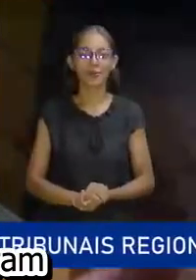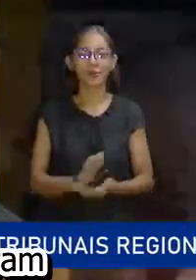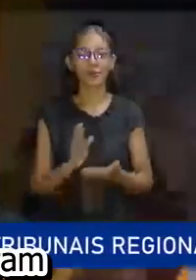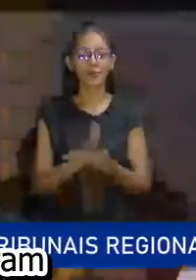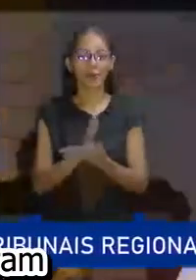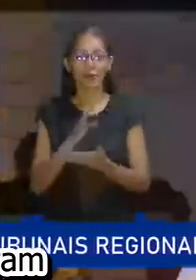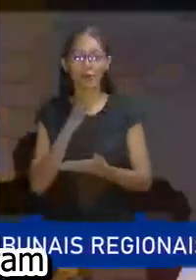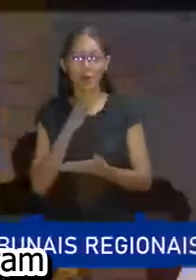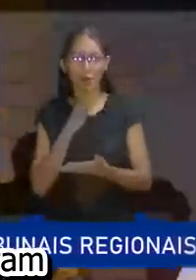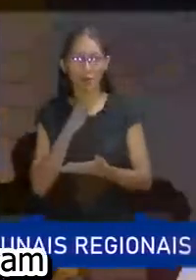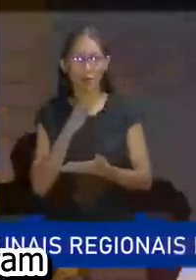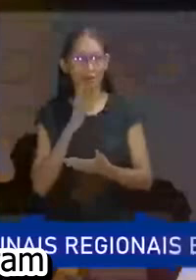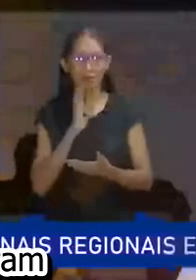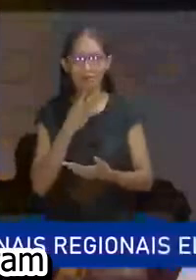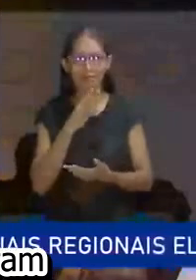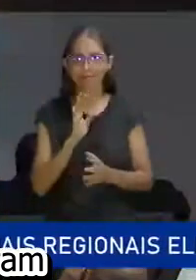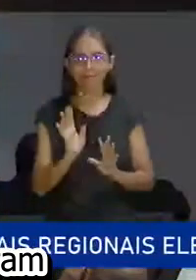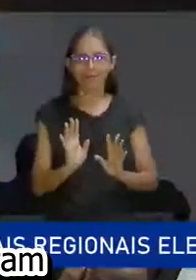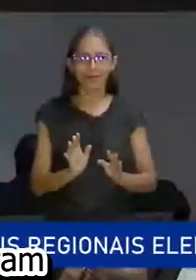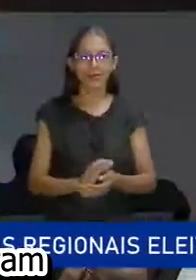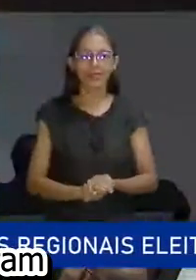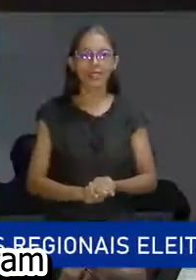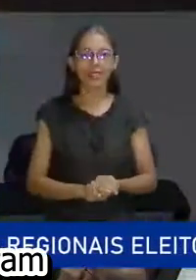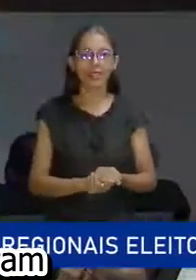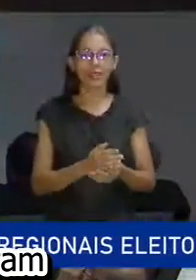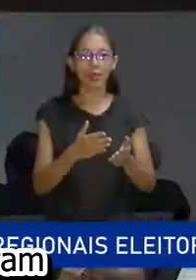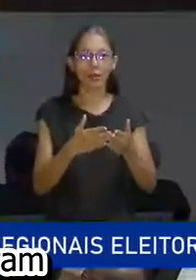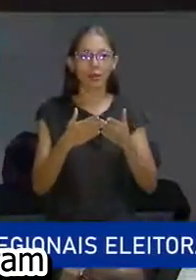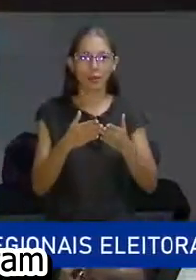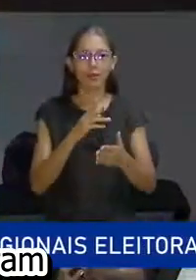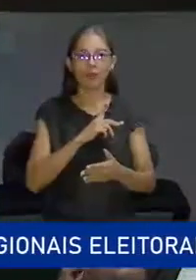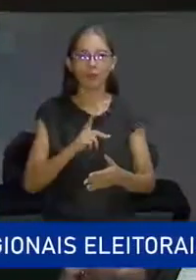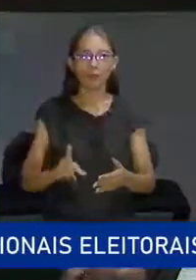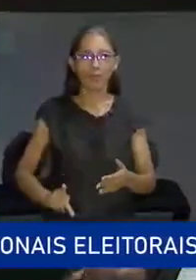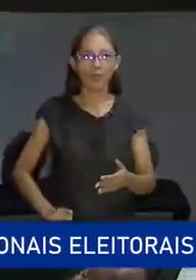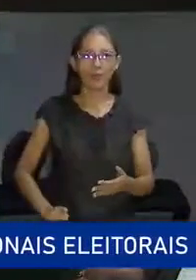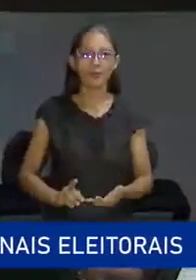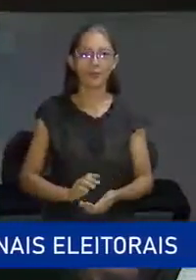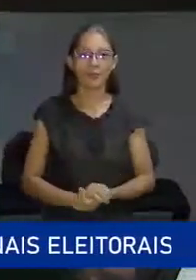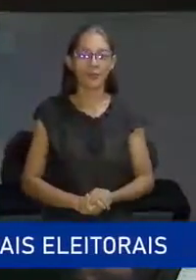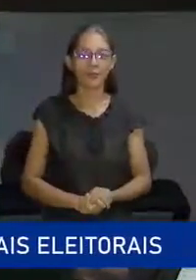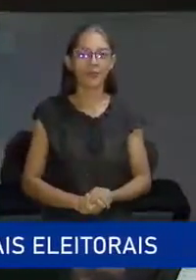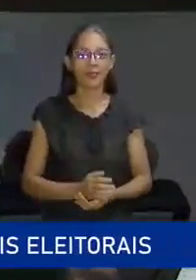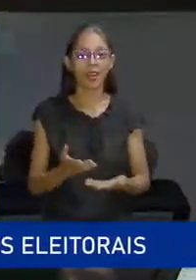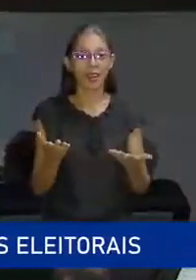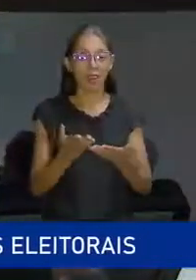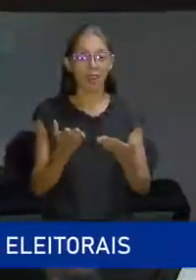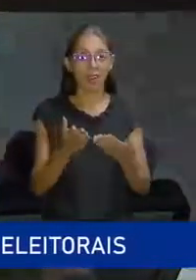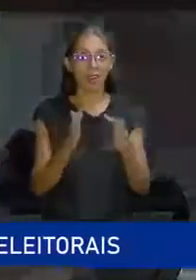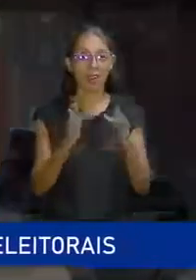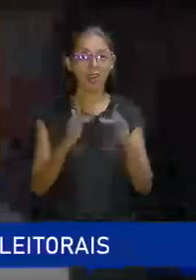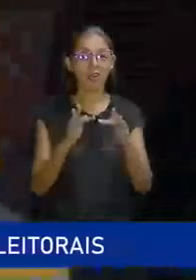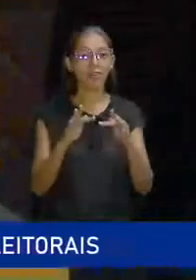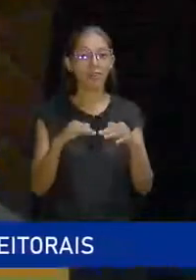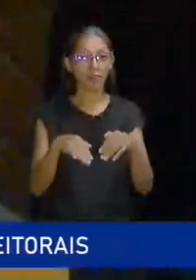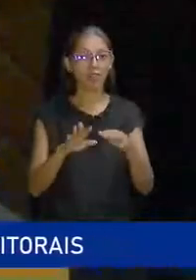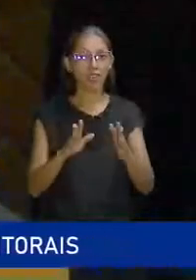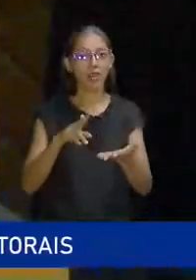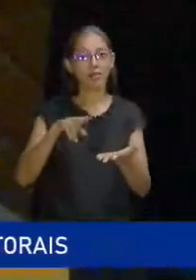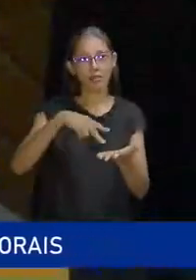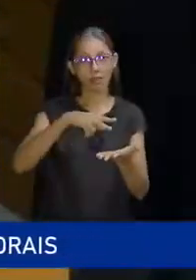Aí, claro, nosso presidente, por favor, eles encerraram o momento da apresentação e da